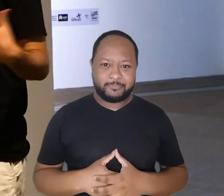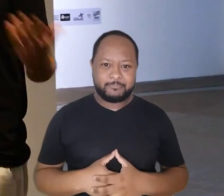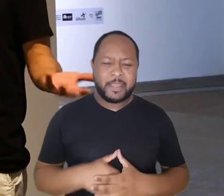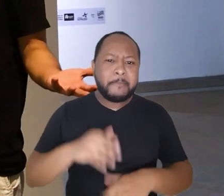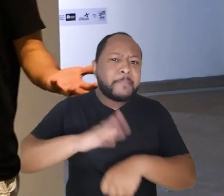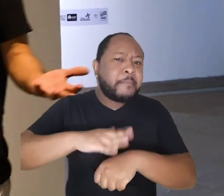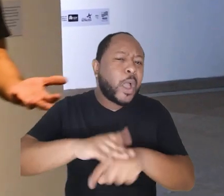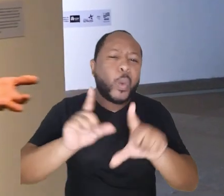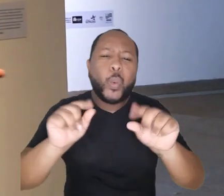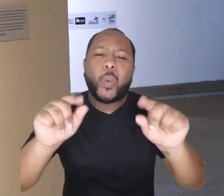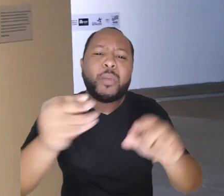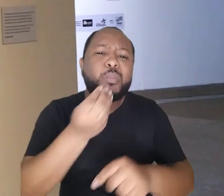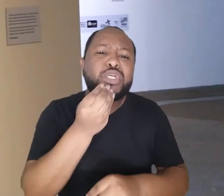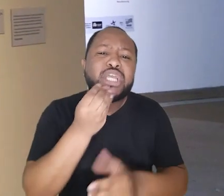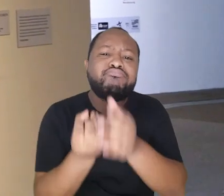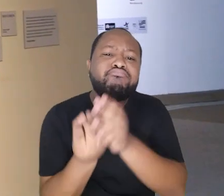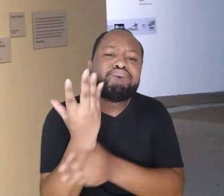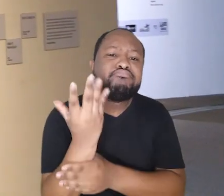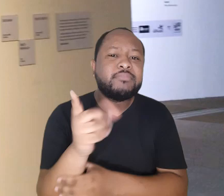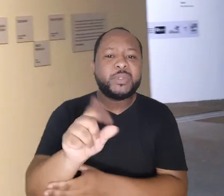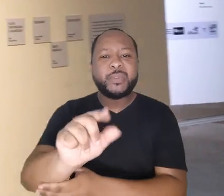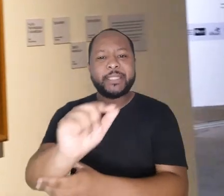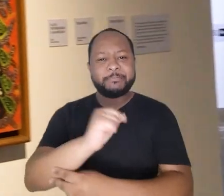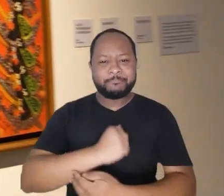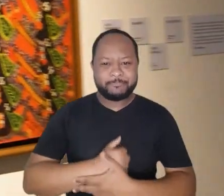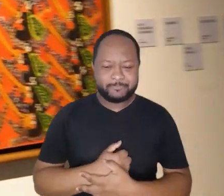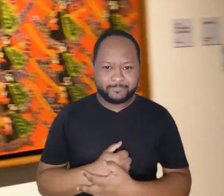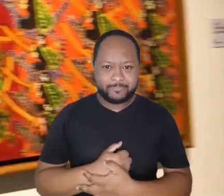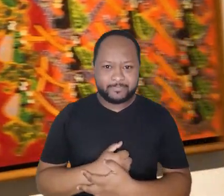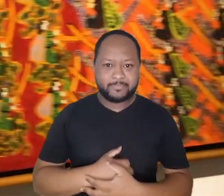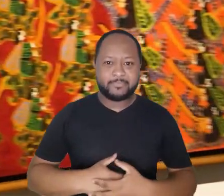E o que mais que poderia ter? O que vocês acham?